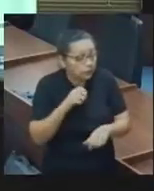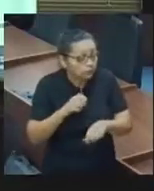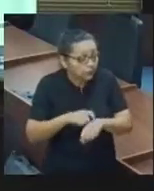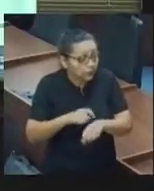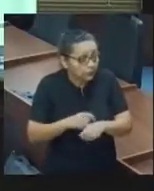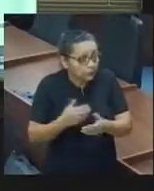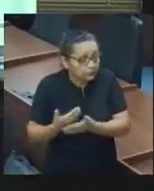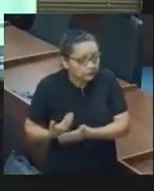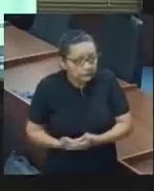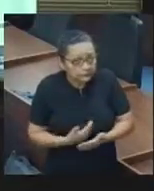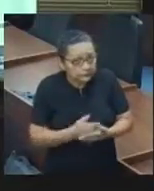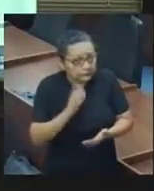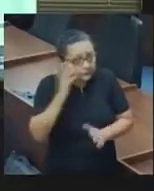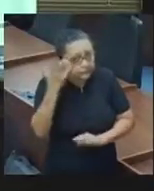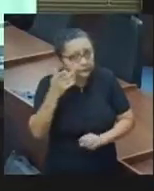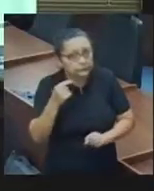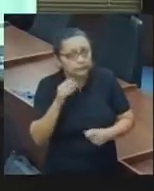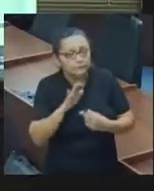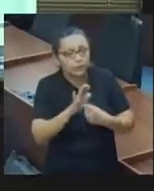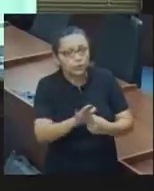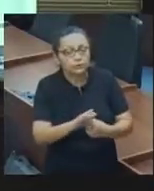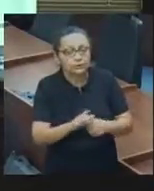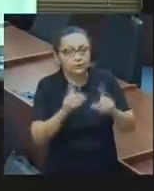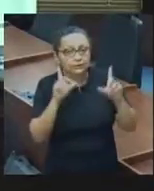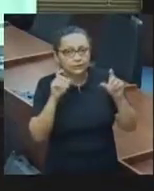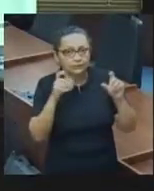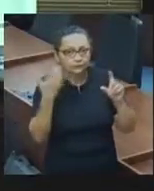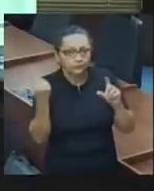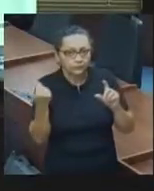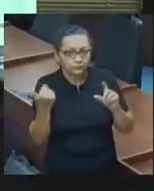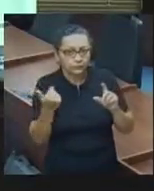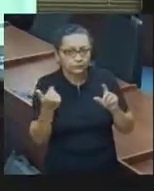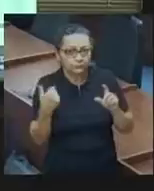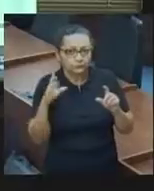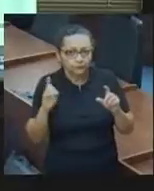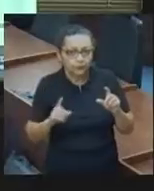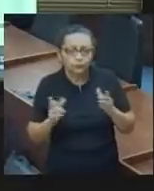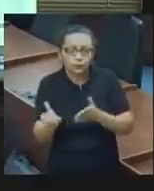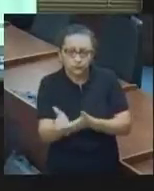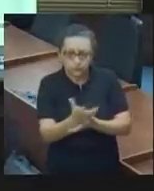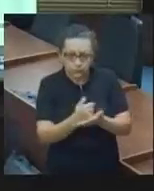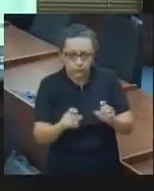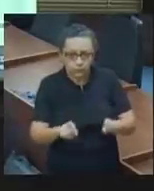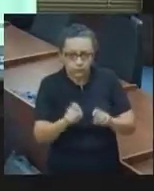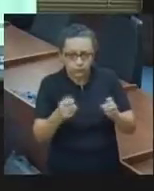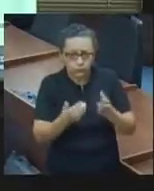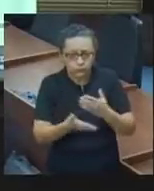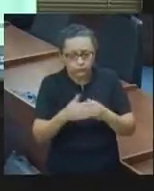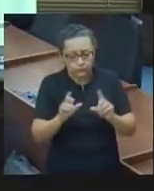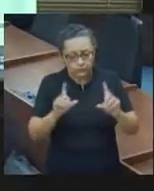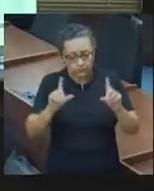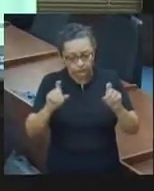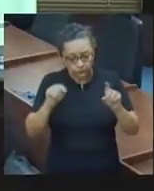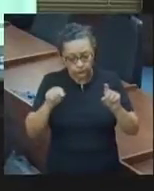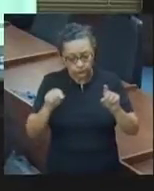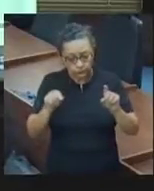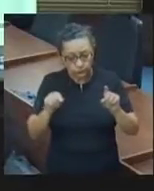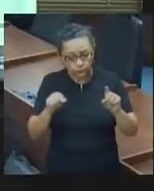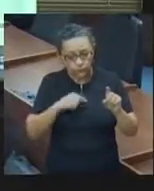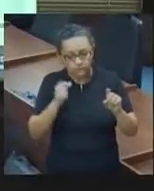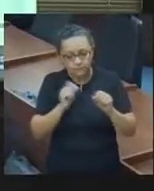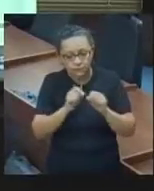aparece é nessa foto à direita tem um desenho de computador sobre a foto em que é feita uma